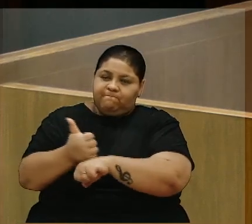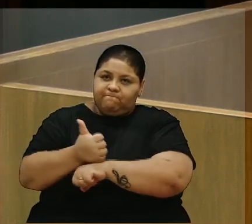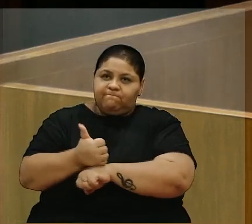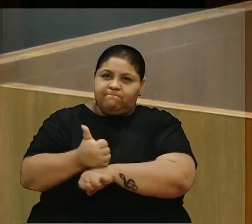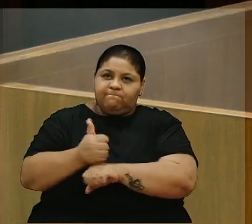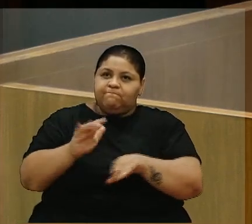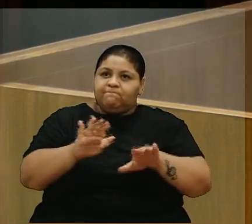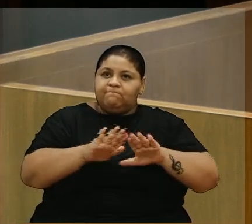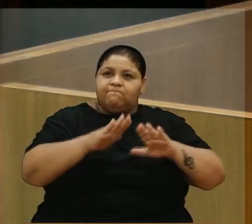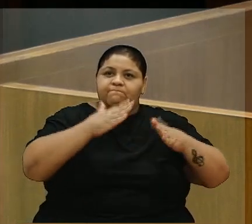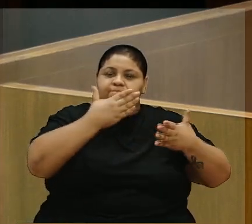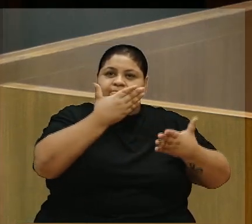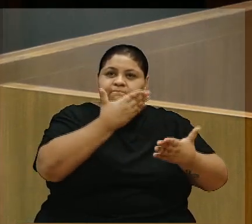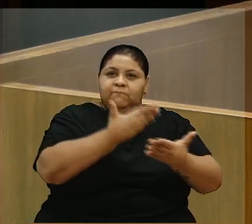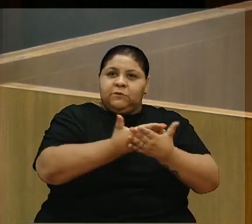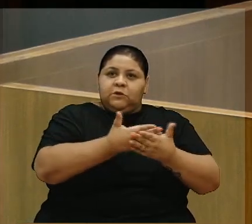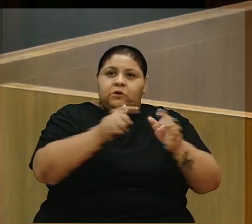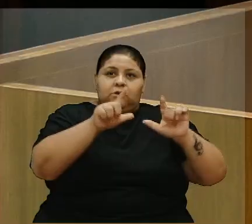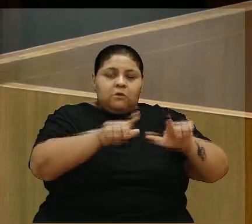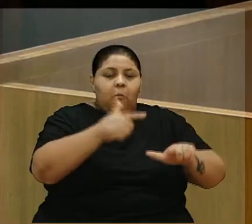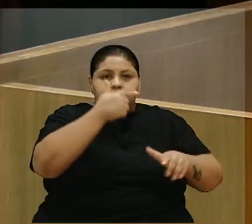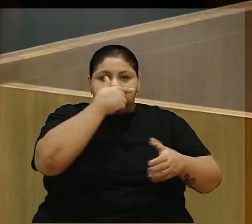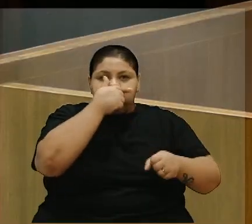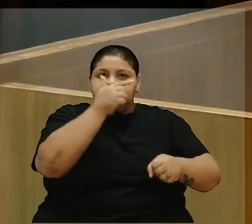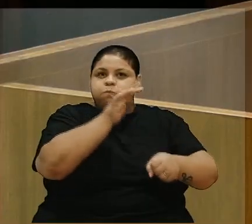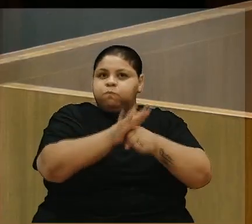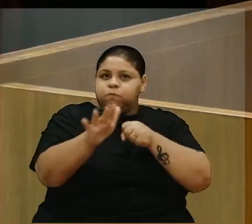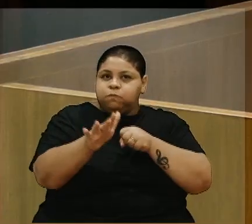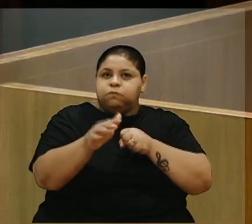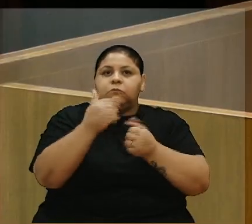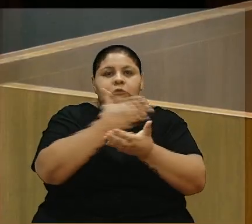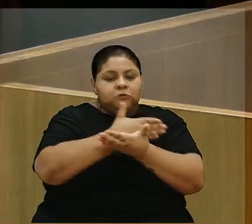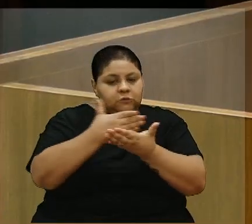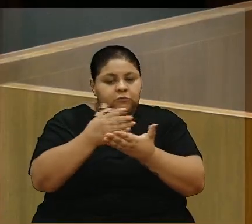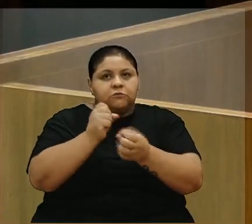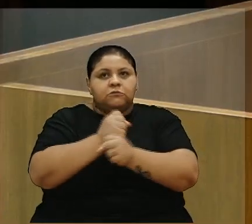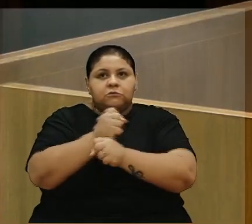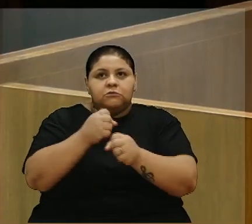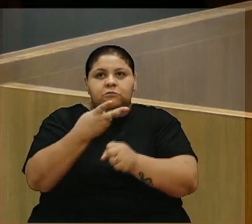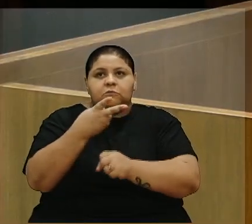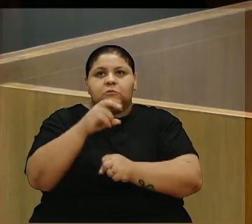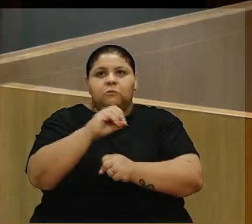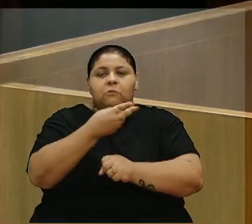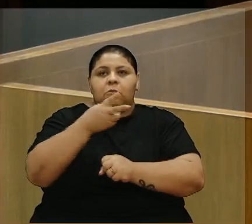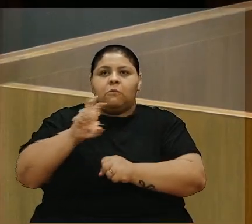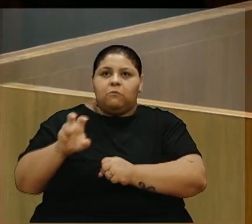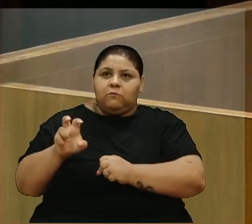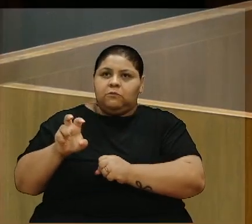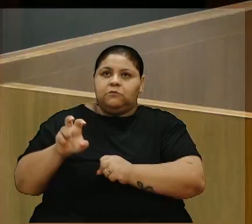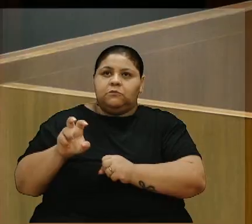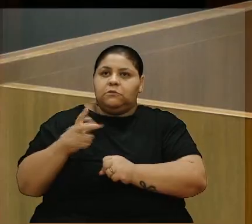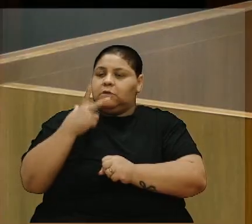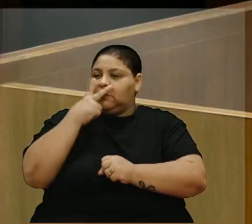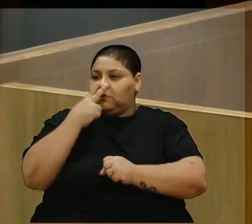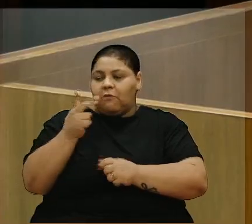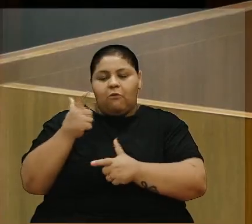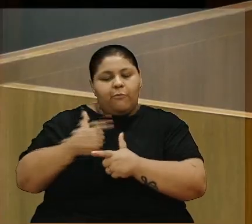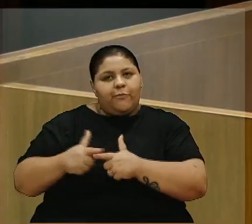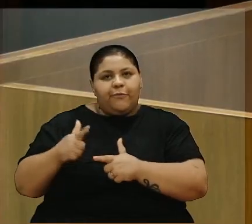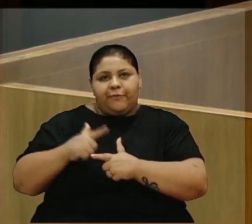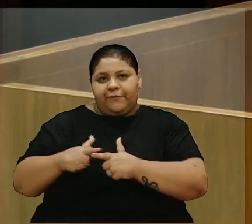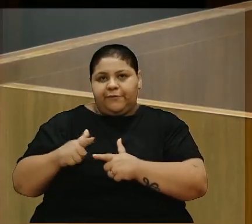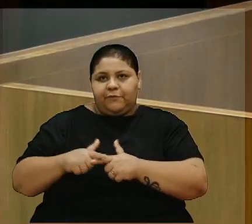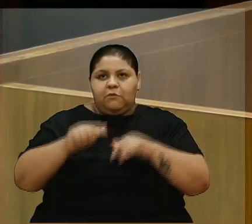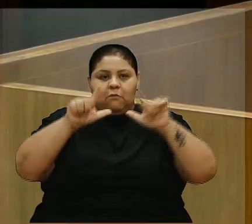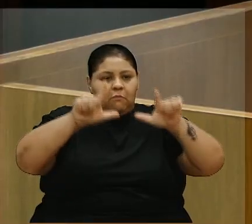as escolas, as salas superlotadas, e iniciamos o ano de 2025 com o mesmo problema.